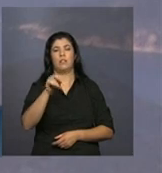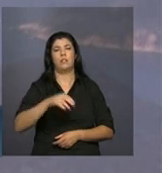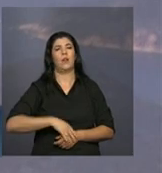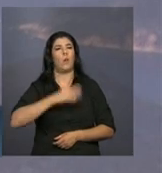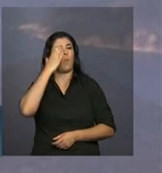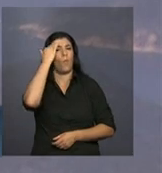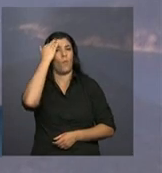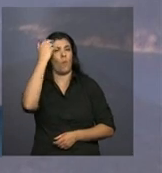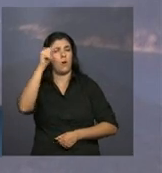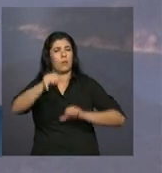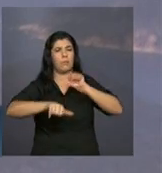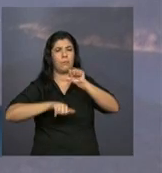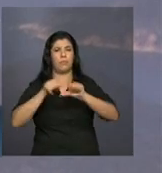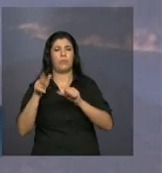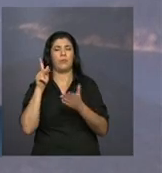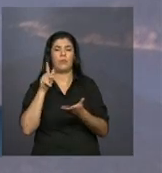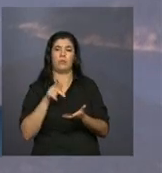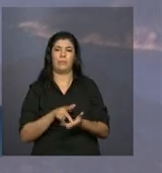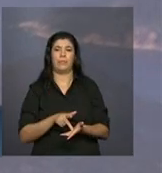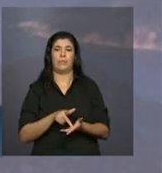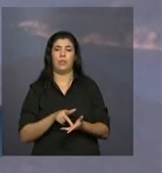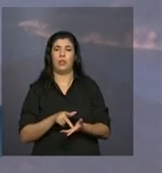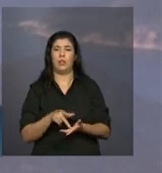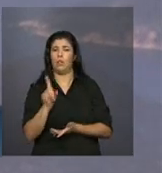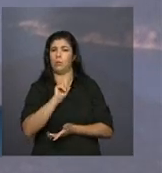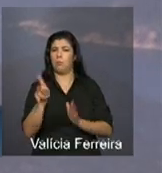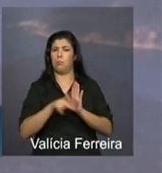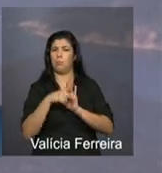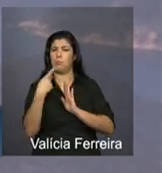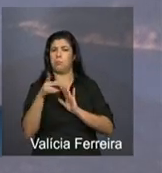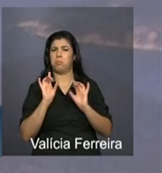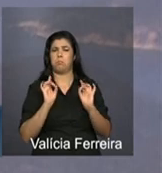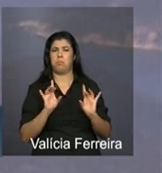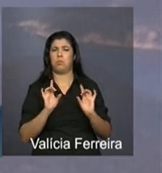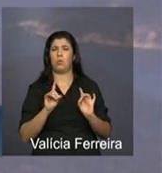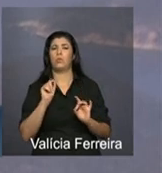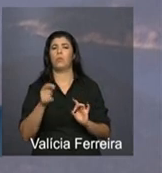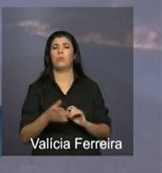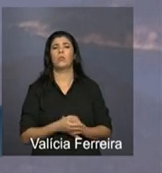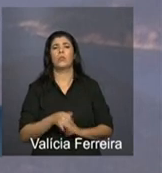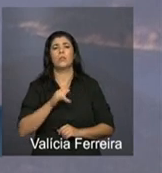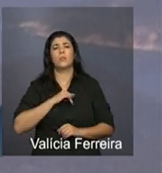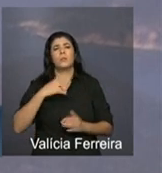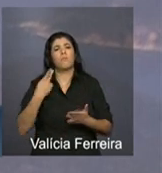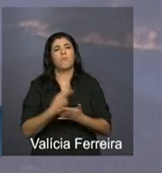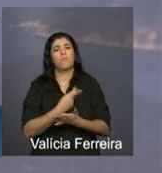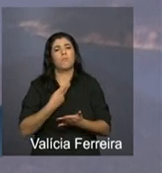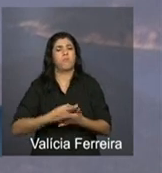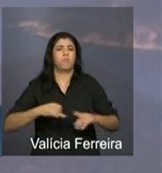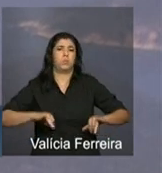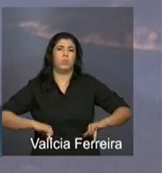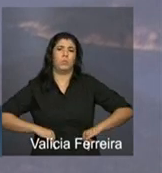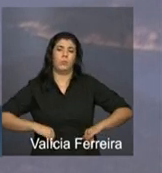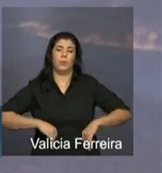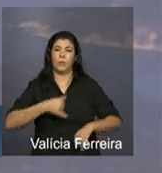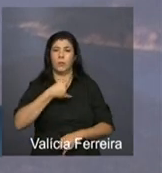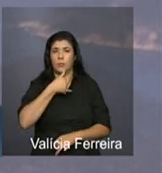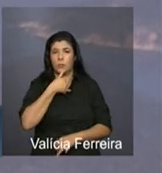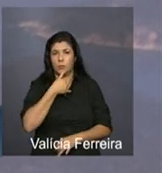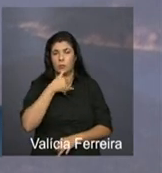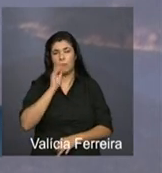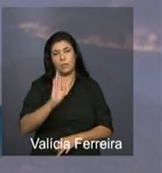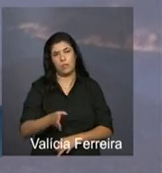transformada. Não só a parte triste, como disse o nosso